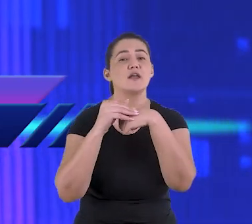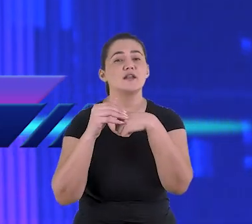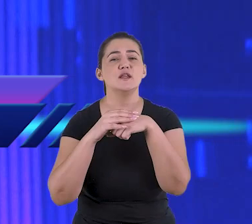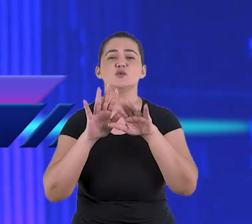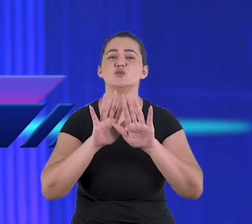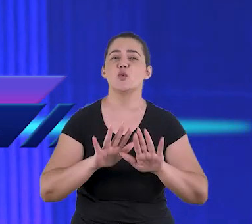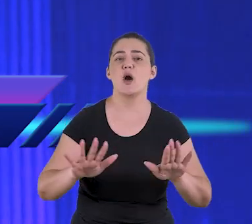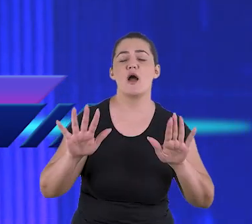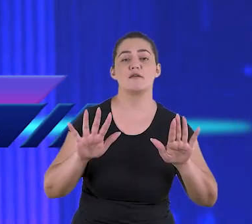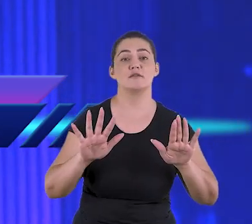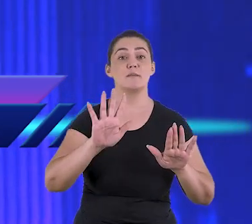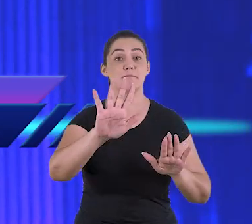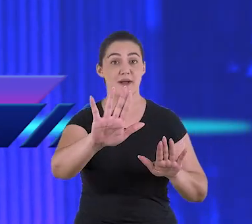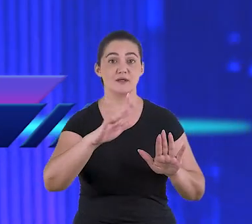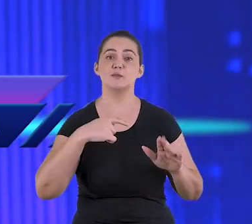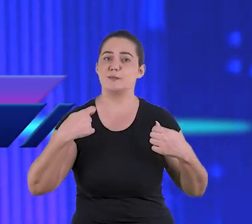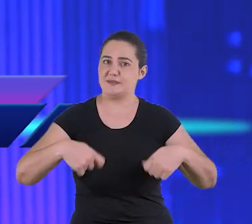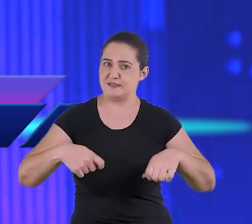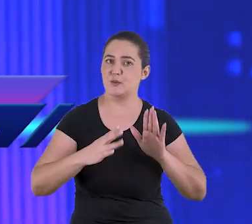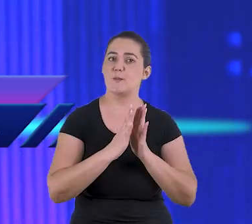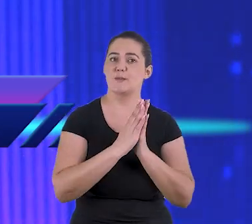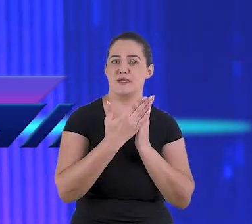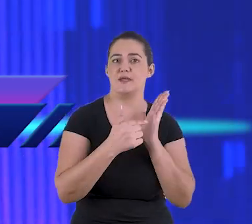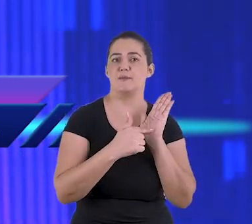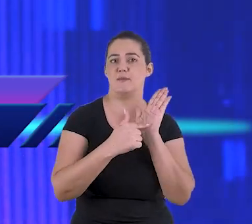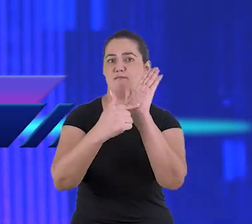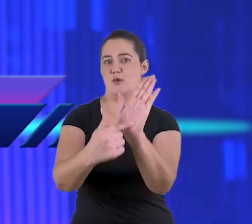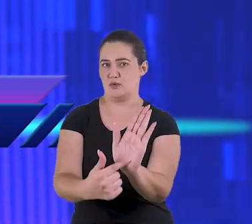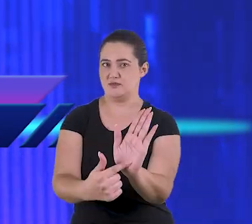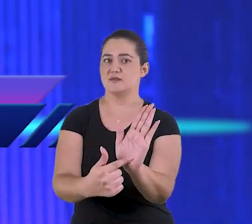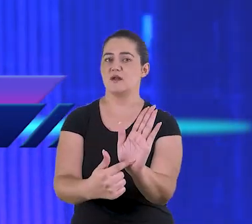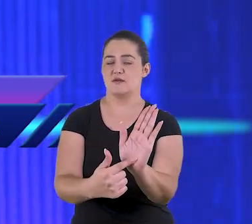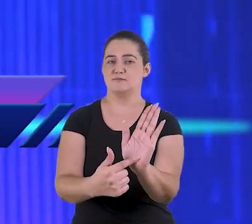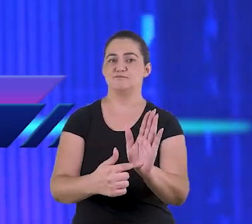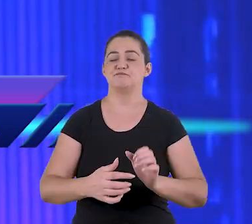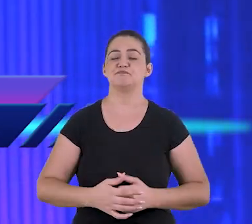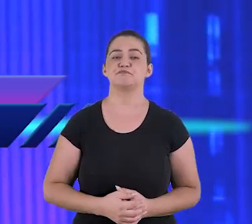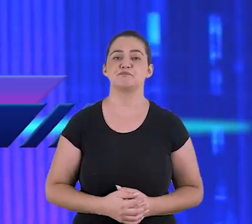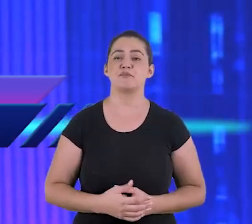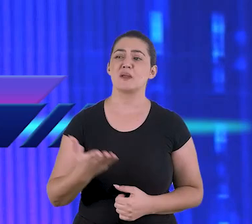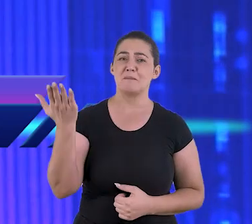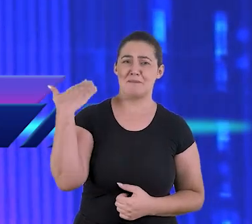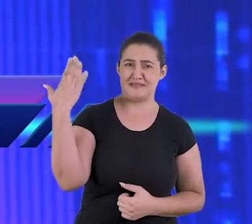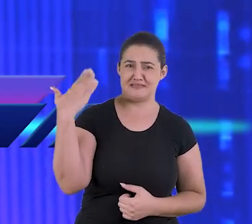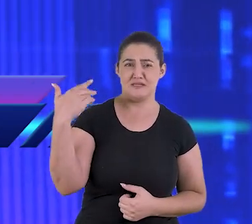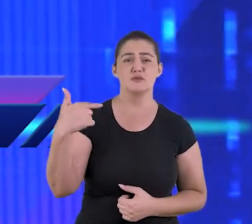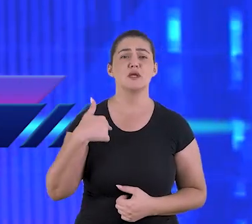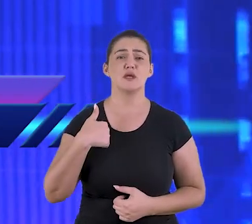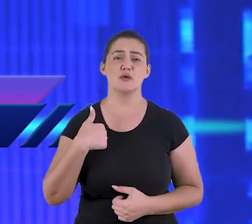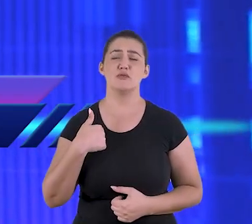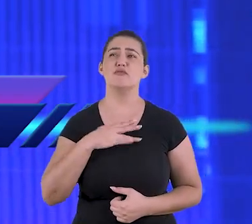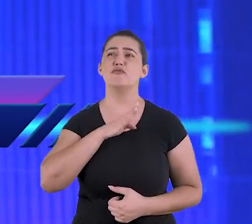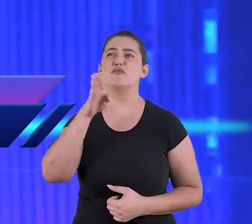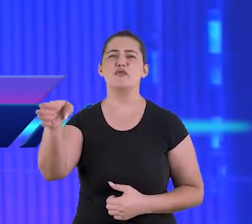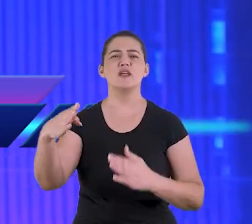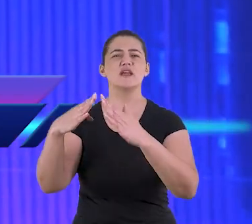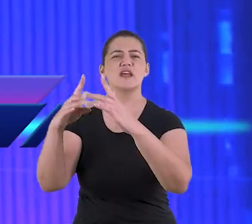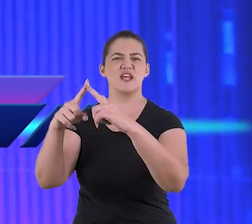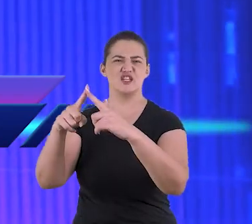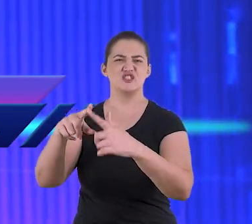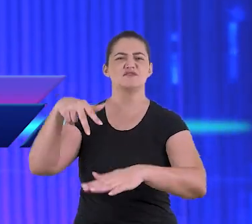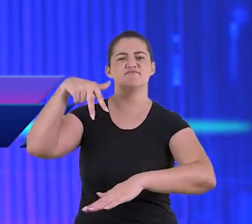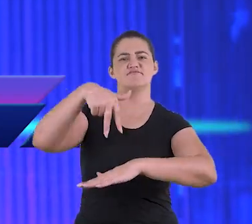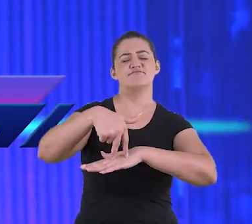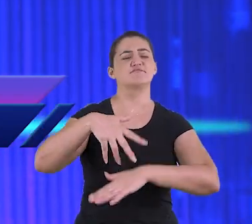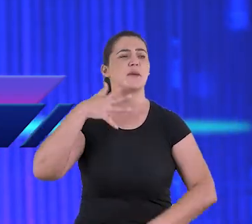Bíblia tem a dizer sobre esse assunto. Há um tempo atrás, eu estava pregando em uma igreja e o meu tema